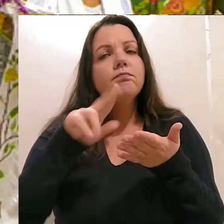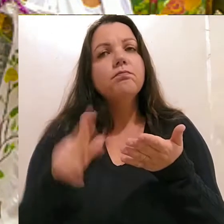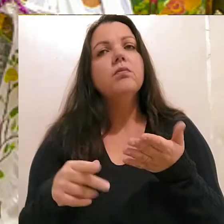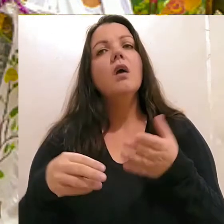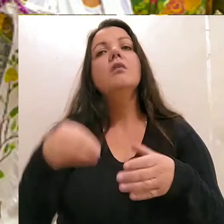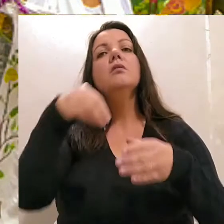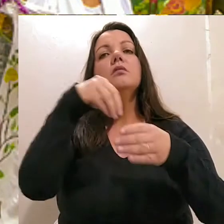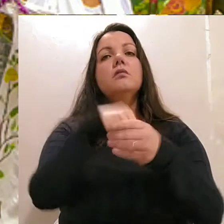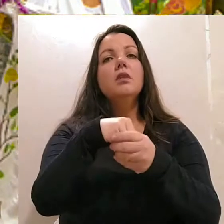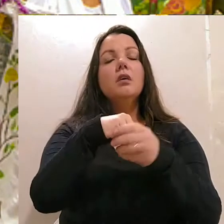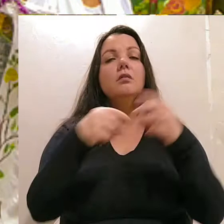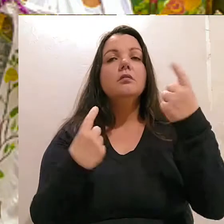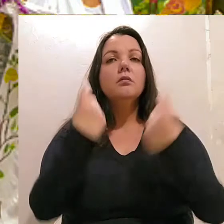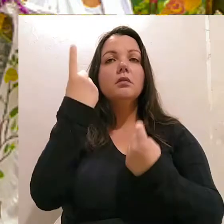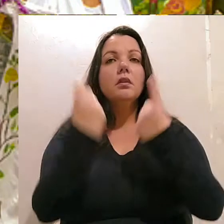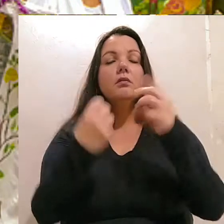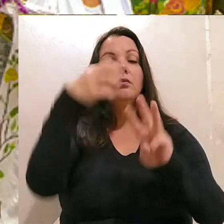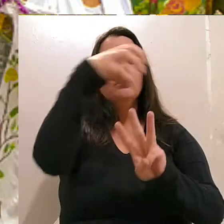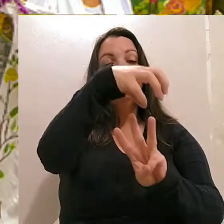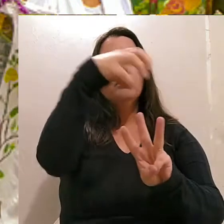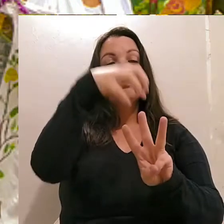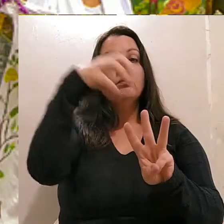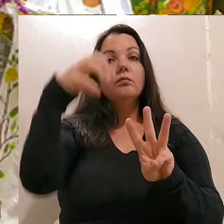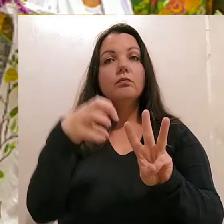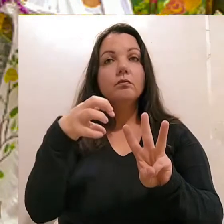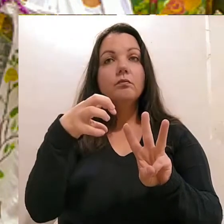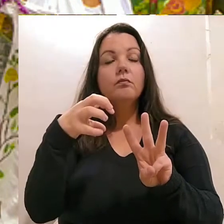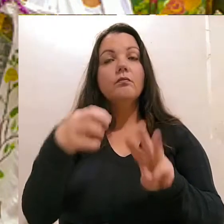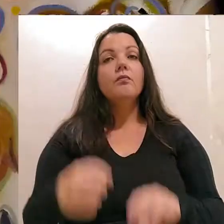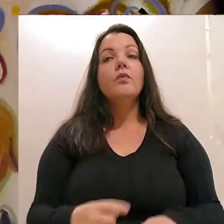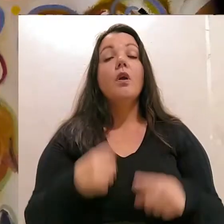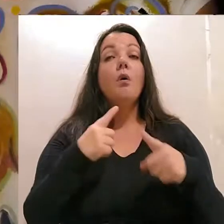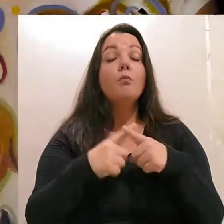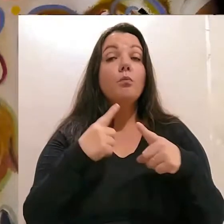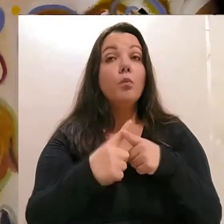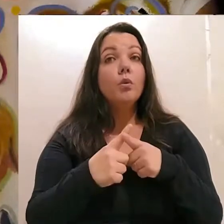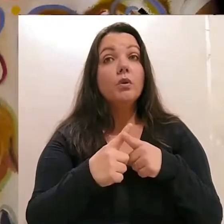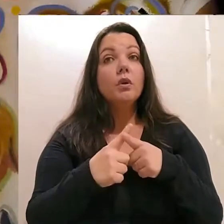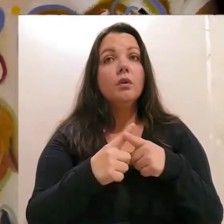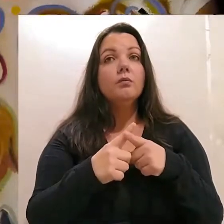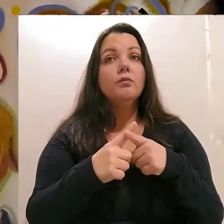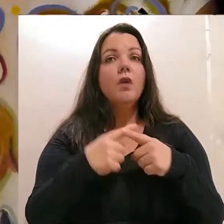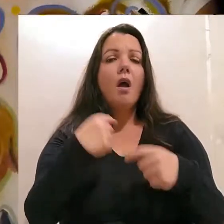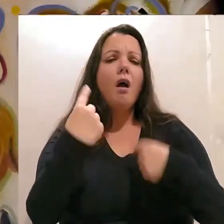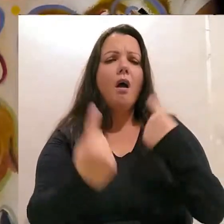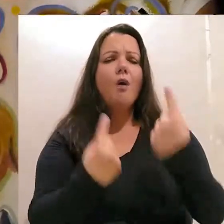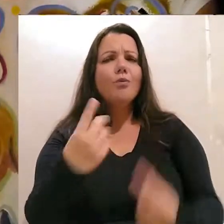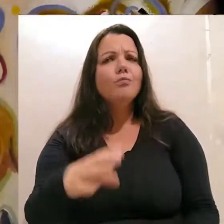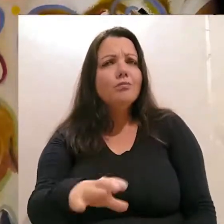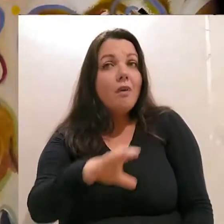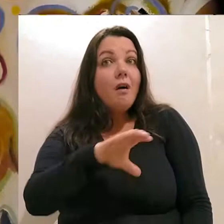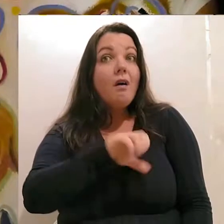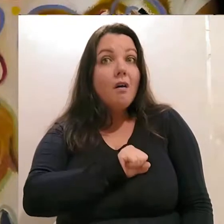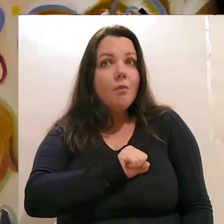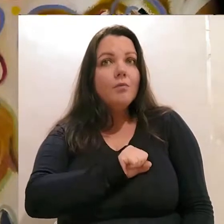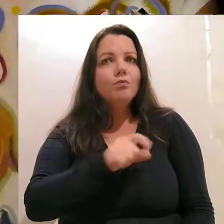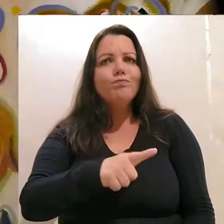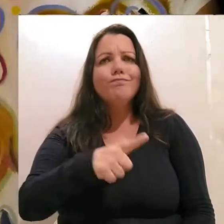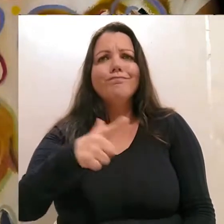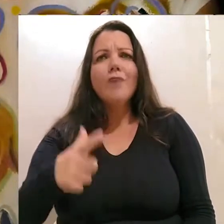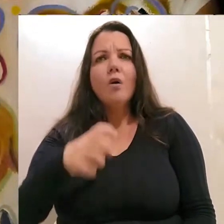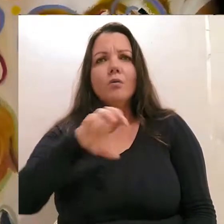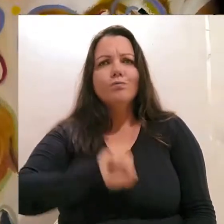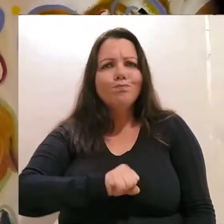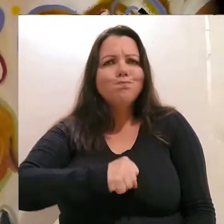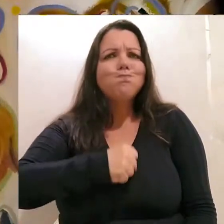deve de uma Folia de Reis porque ele amado por uns e odiado por outros